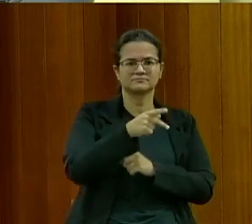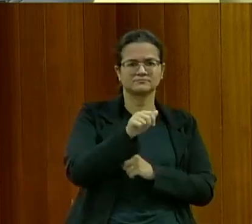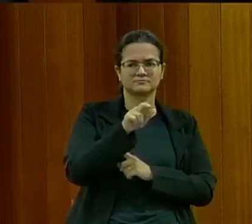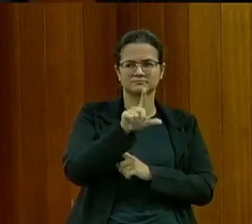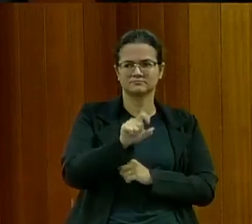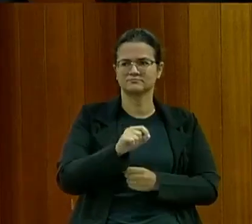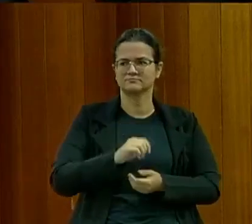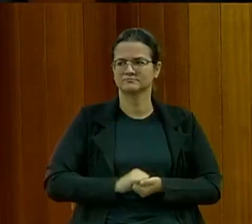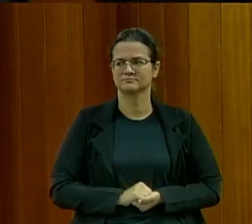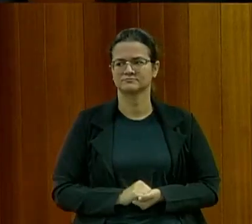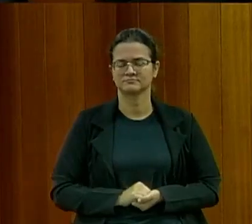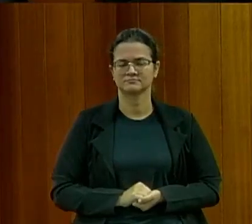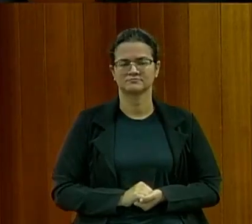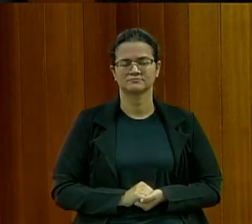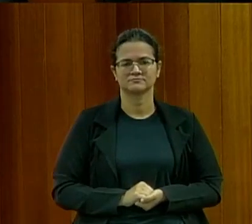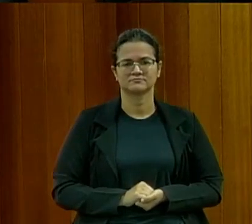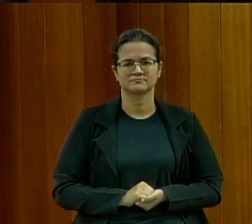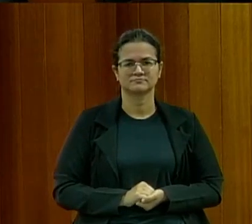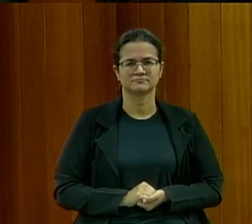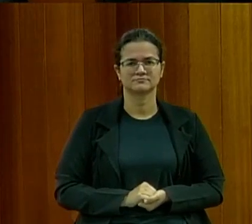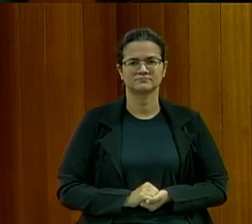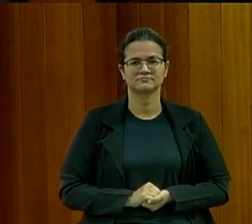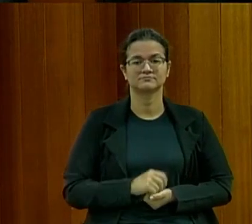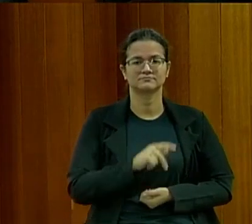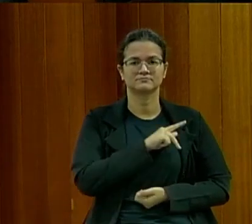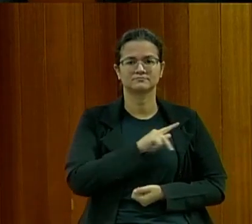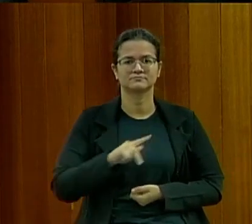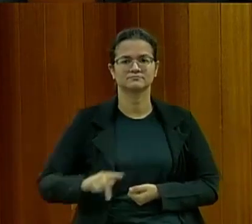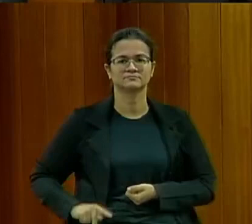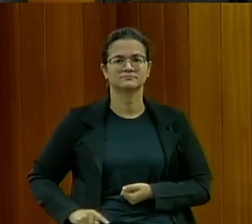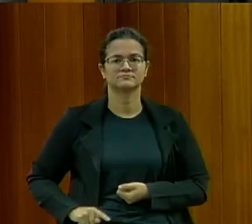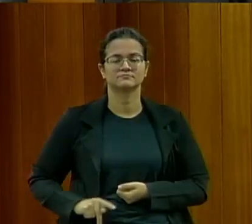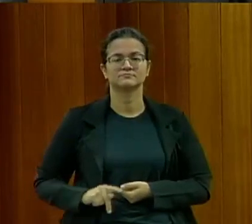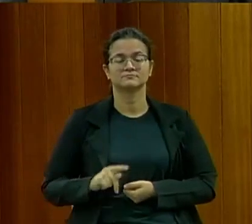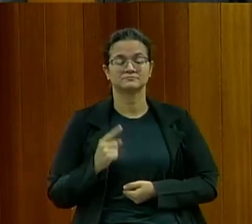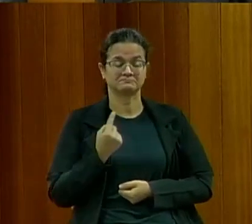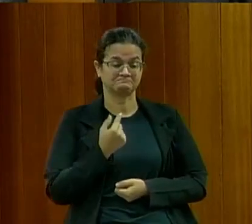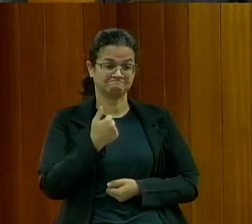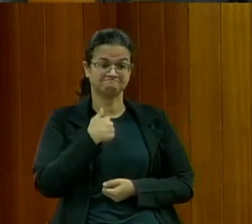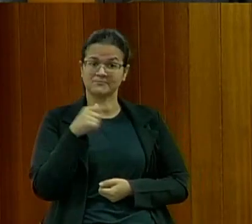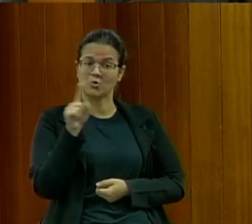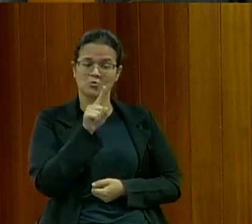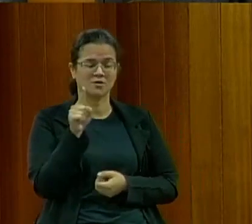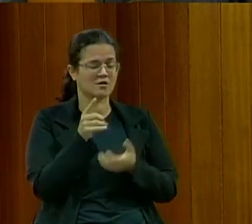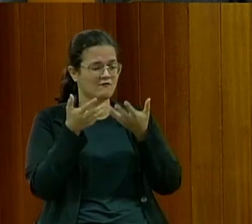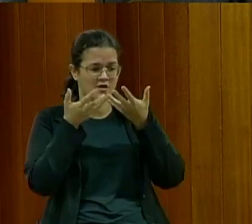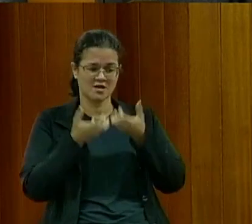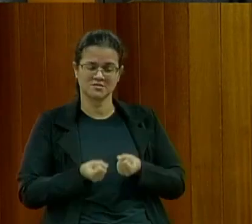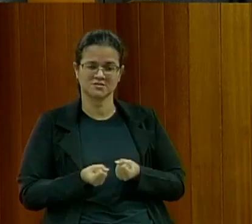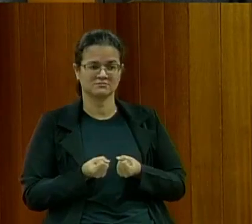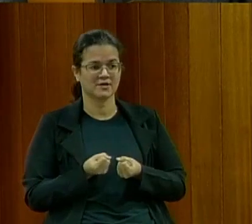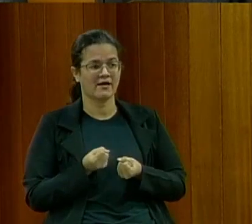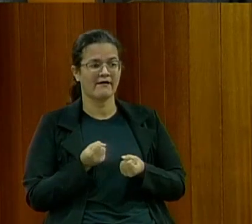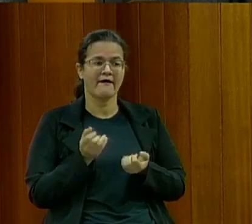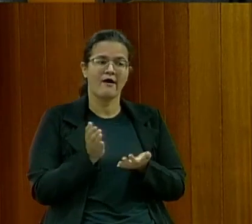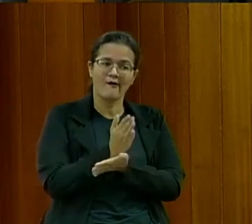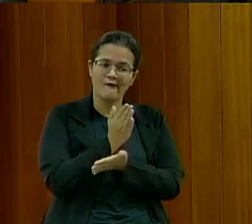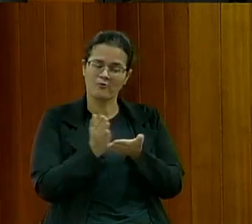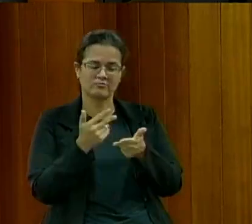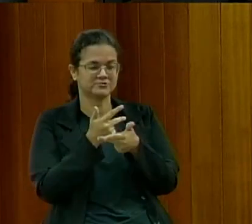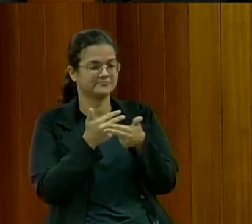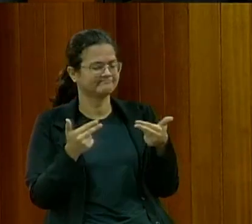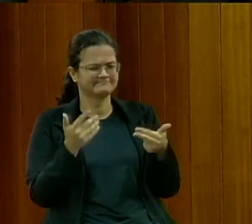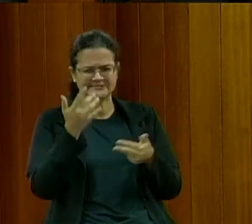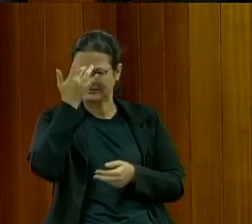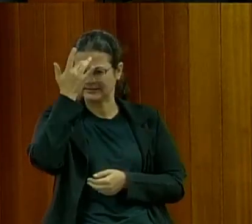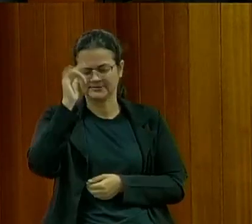Só. Senhor presidente, primeiro eu não vou aceitar algumas coisas aqui na Câmara, de ninguém. Eu sou membro